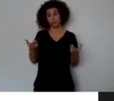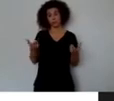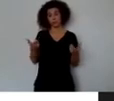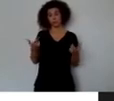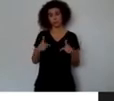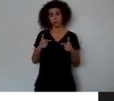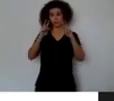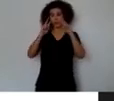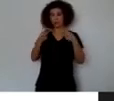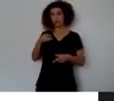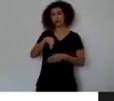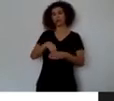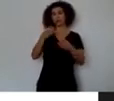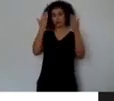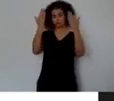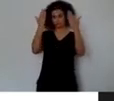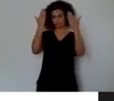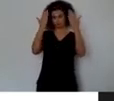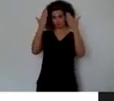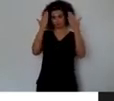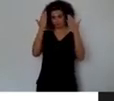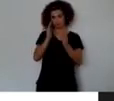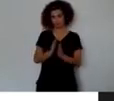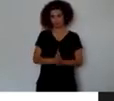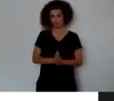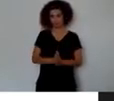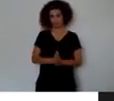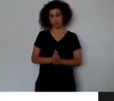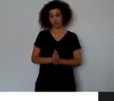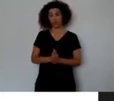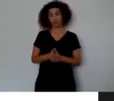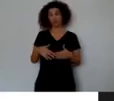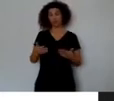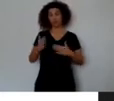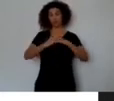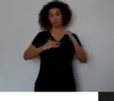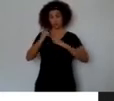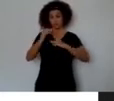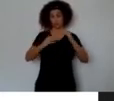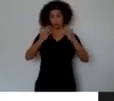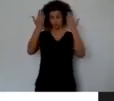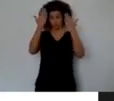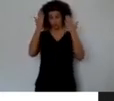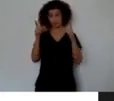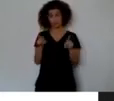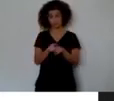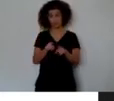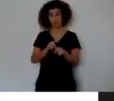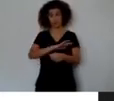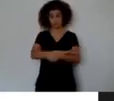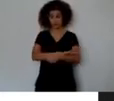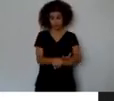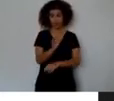E uma das consequências disso são os próprios profissionais serem racistas e os pacientes negros, eles não são acolhidos